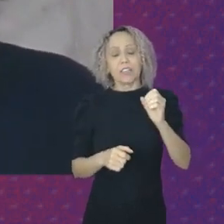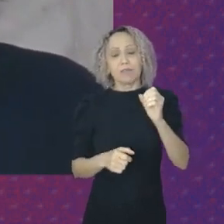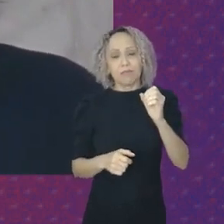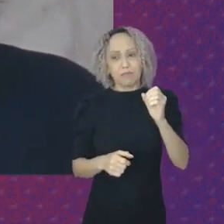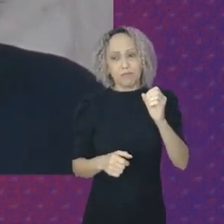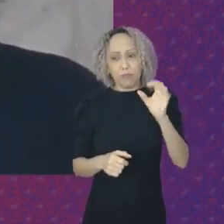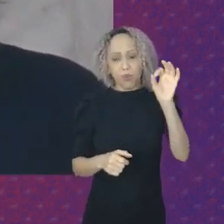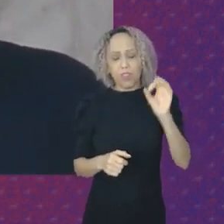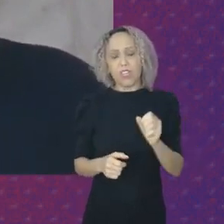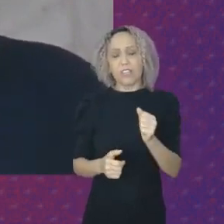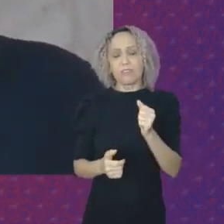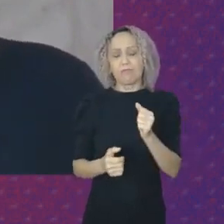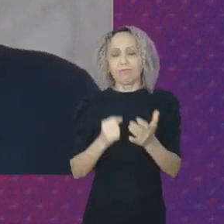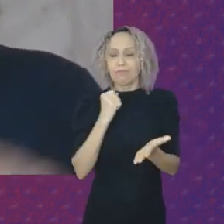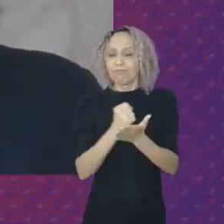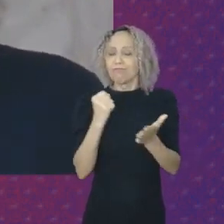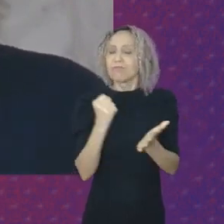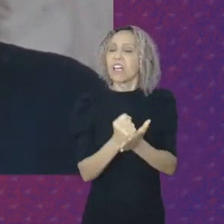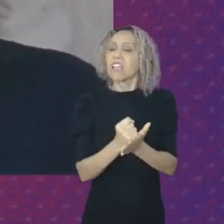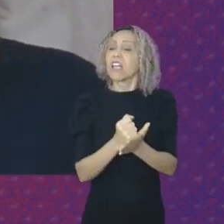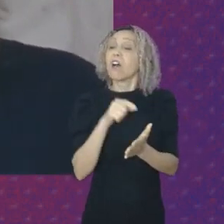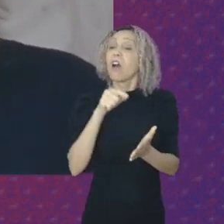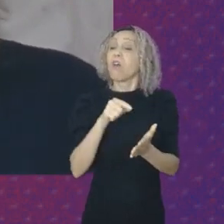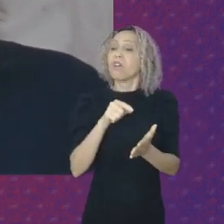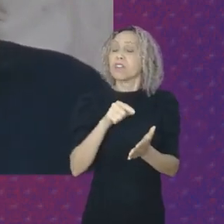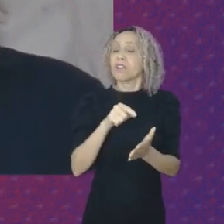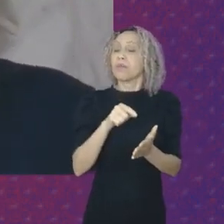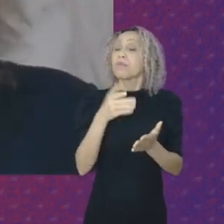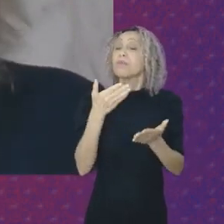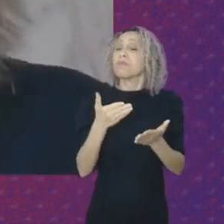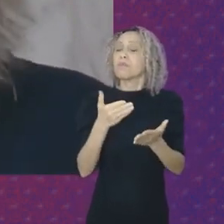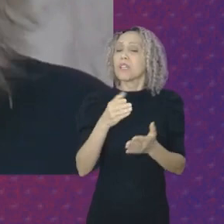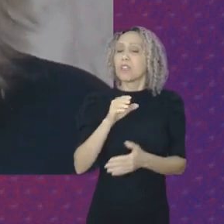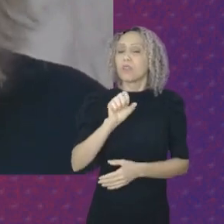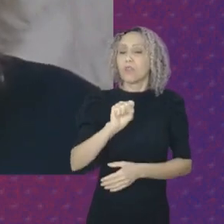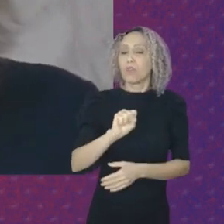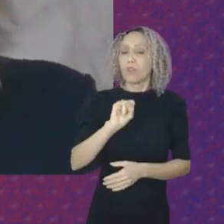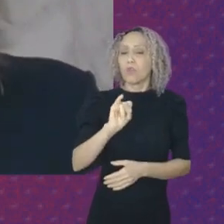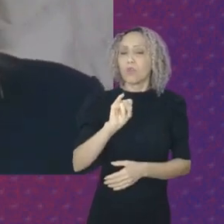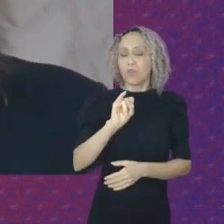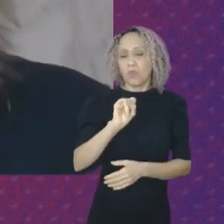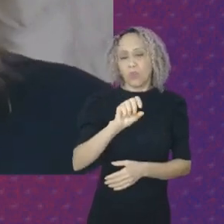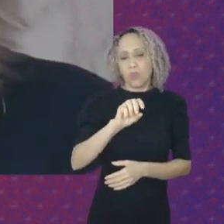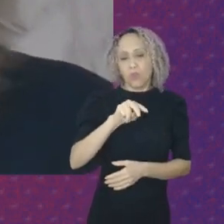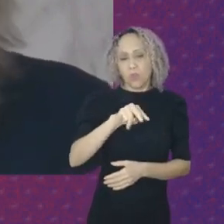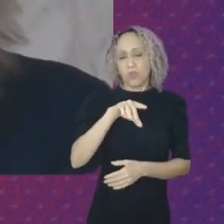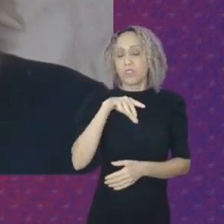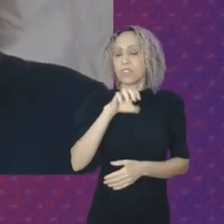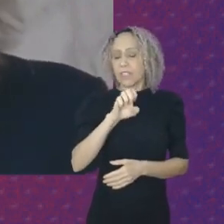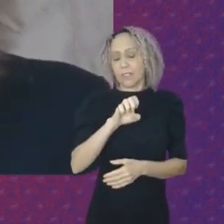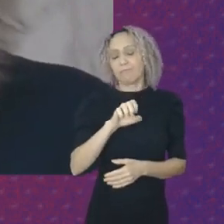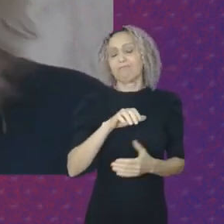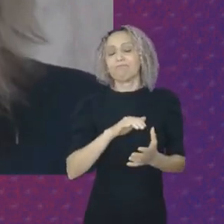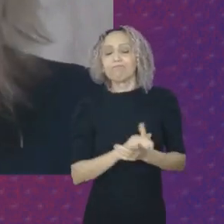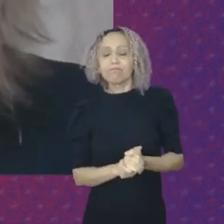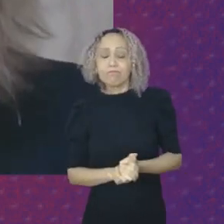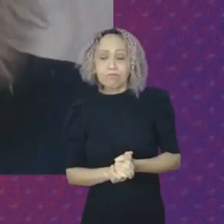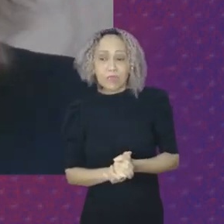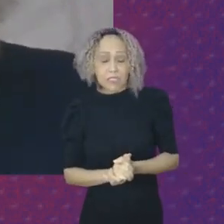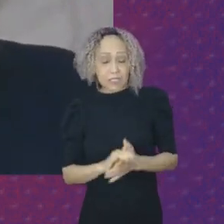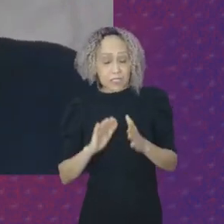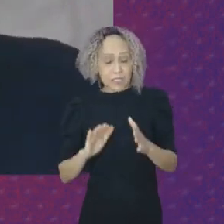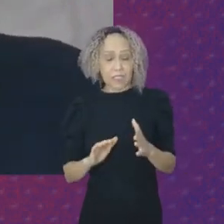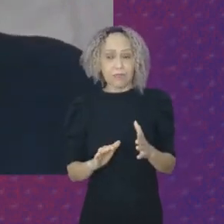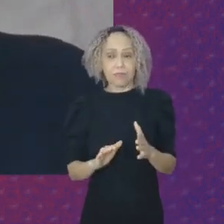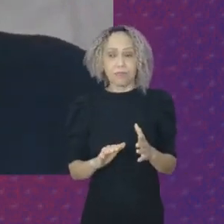política importante para o conjunto das mulheres, a igualdade salarial e a Convenção 190 da